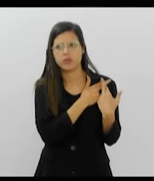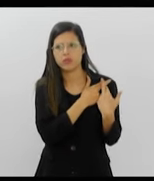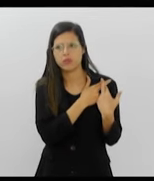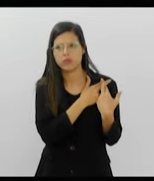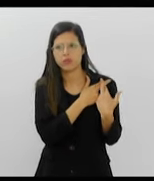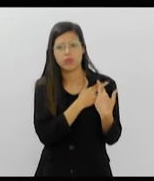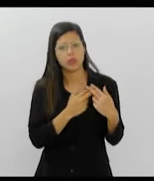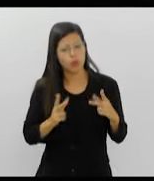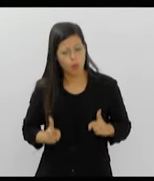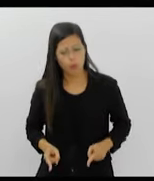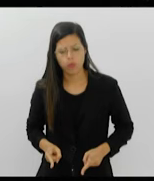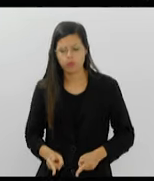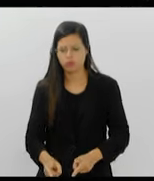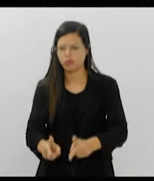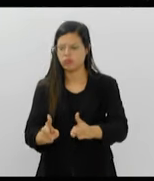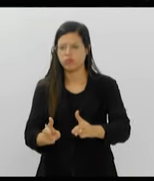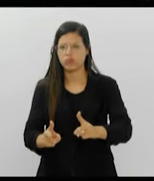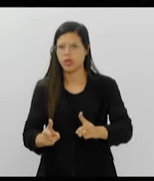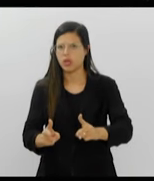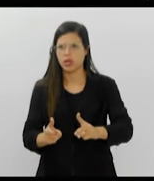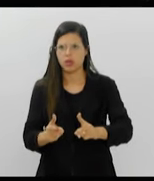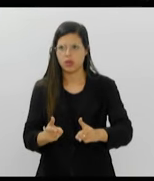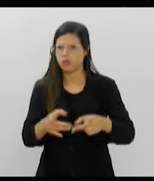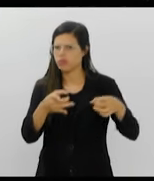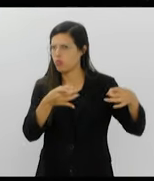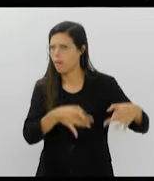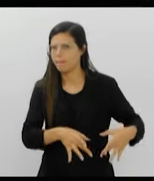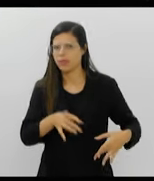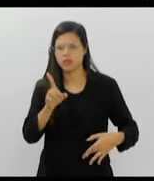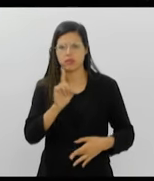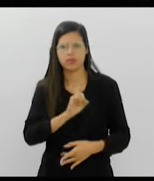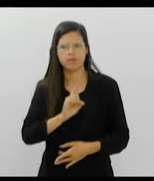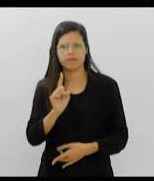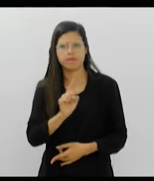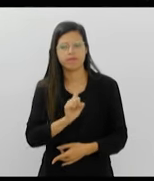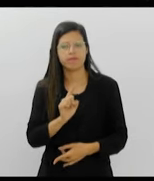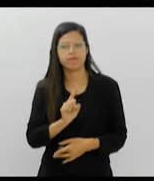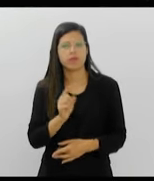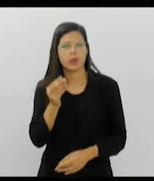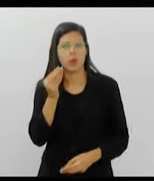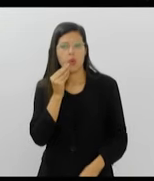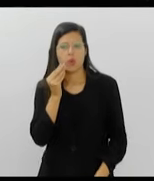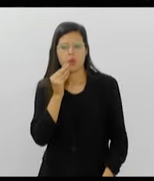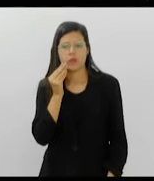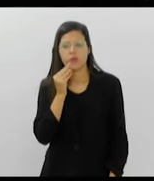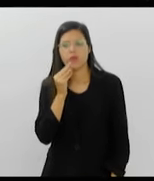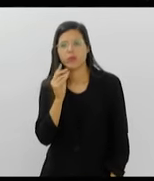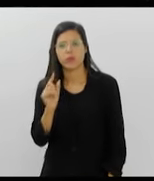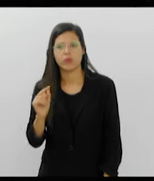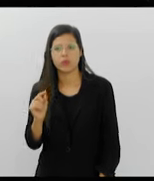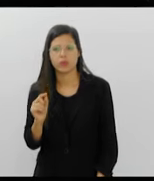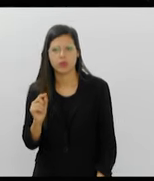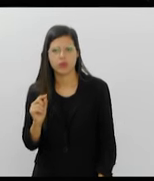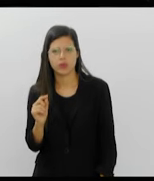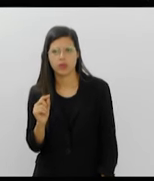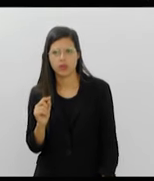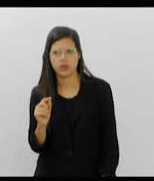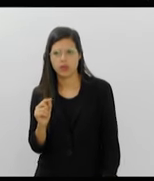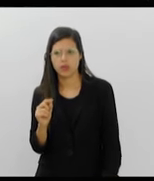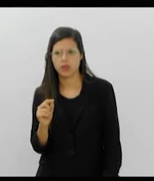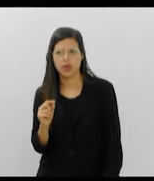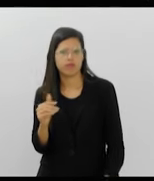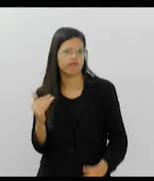desta missão. Não arredo o pé. É claro que desaprovo